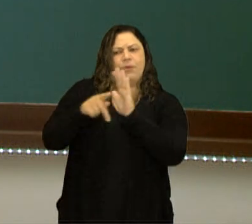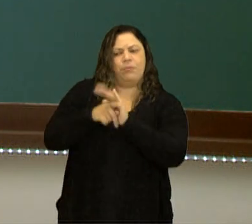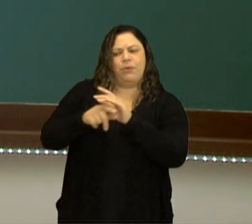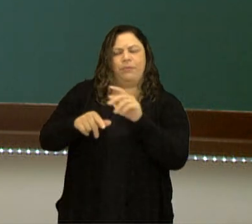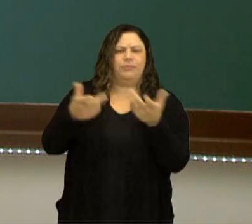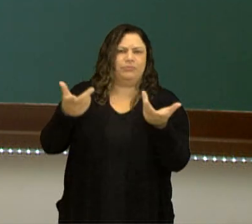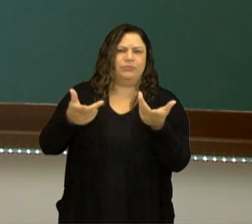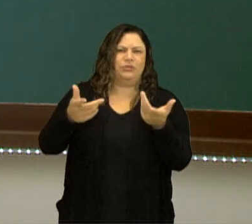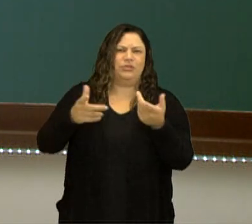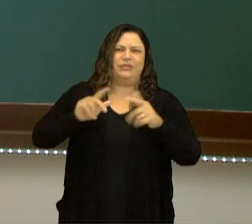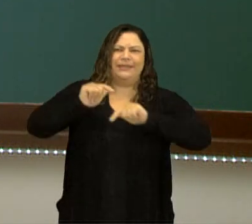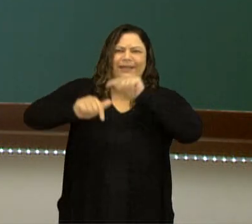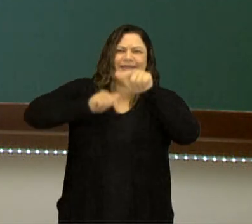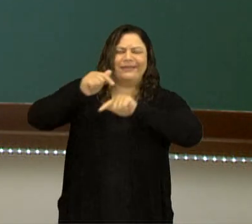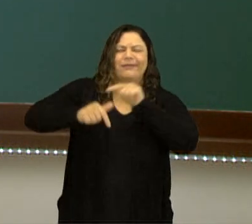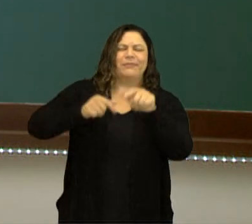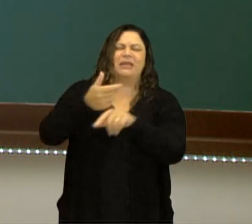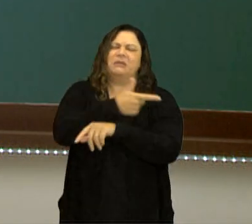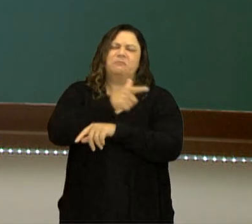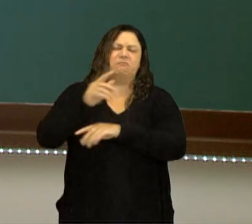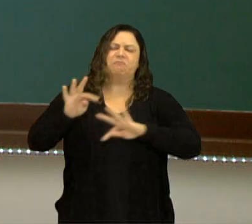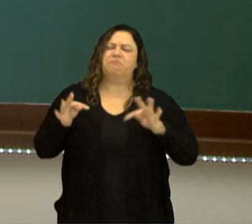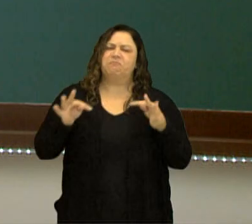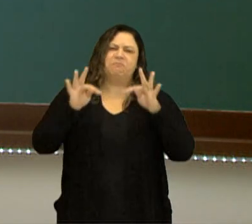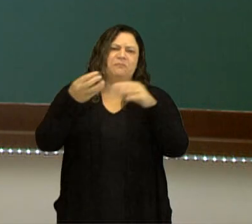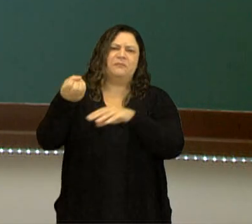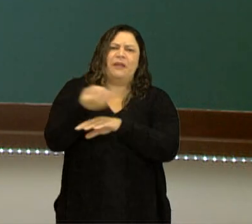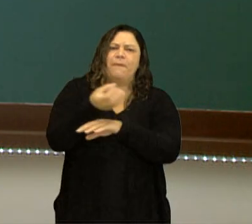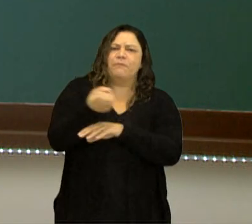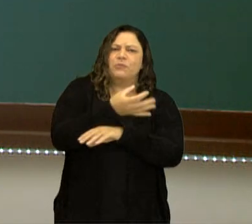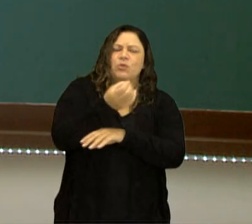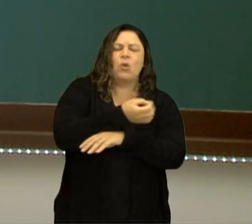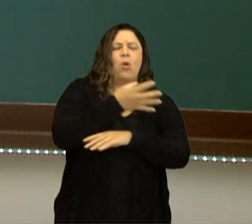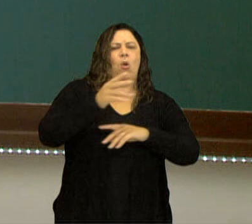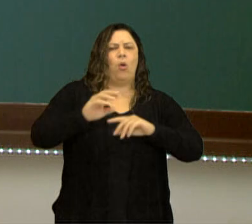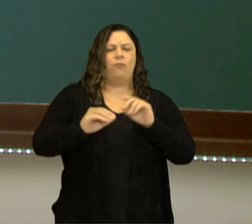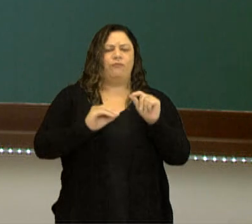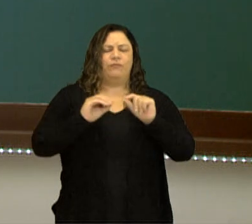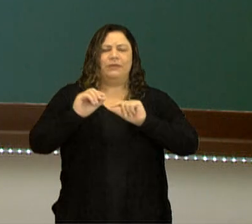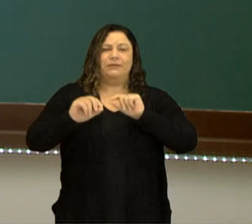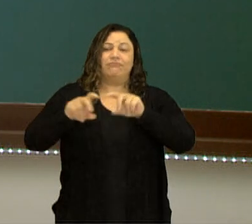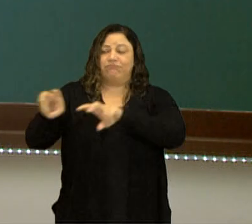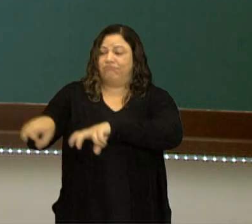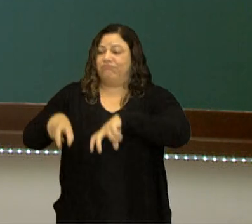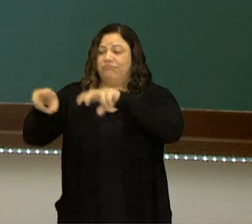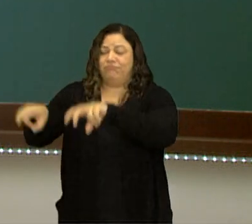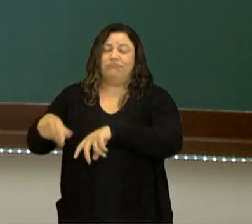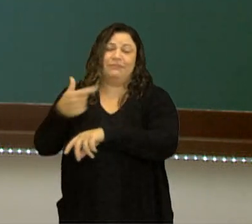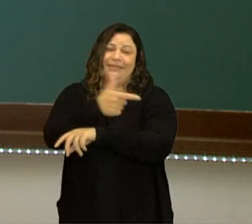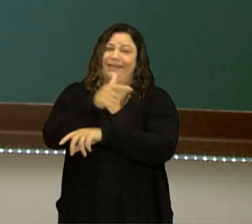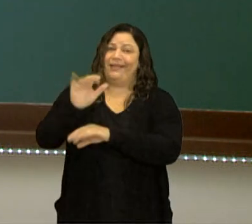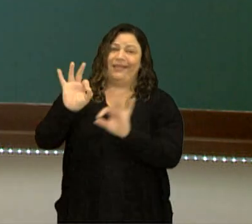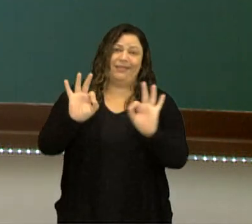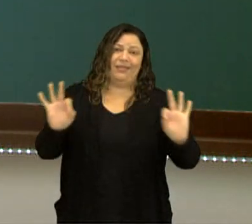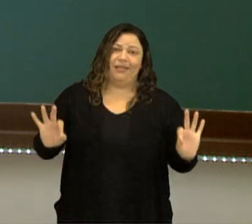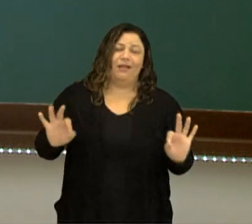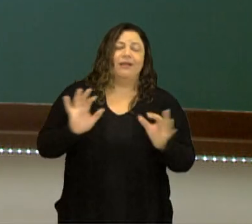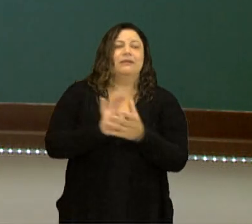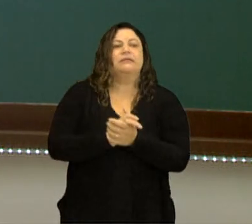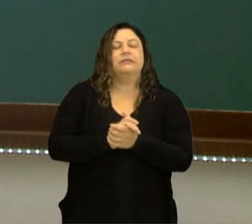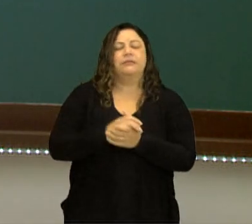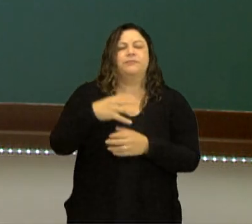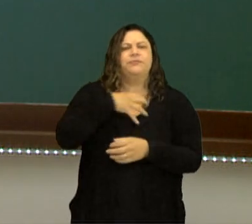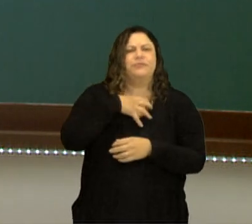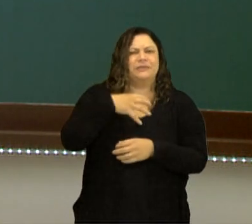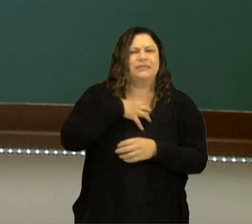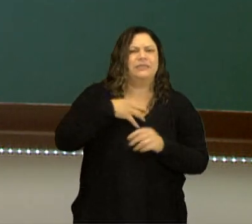uma modernização de novas técnicas, tecnologias dentro do trabalho agrário na Rússia. E as condições